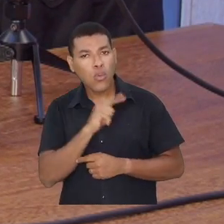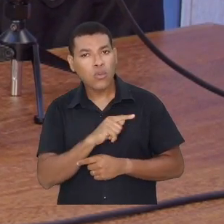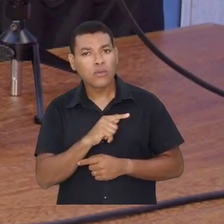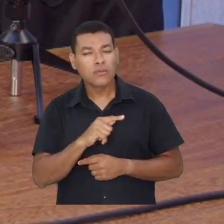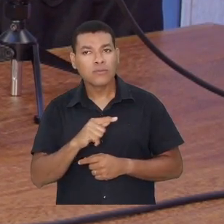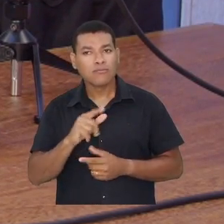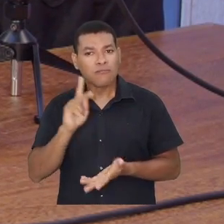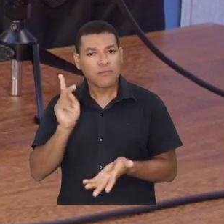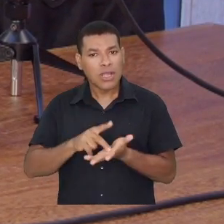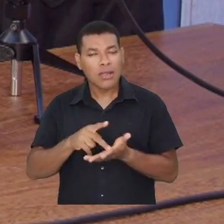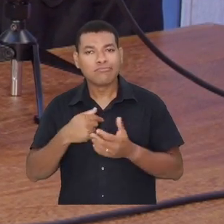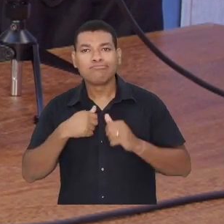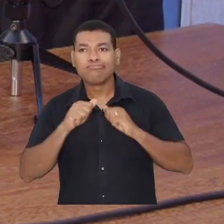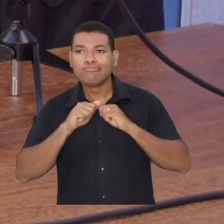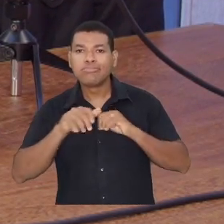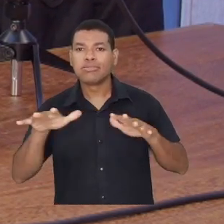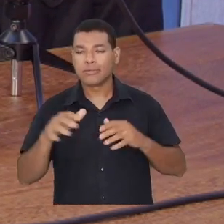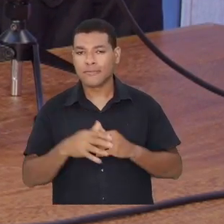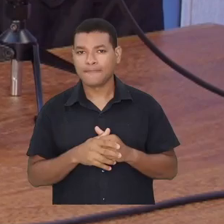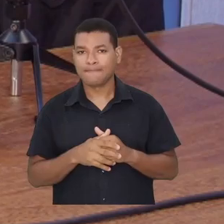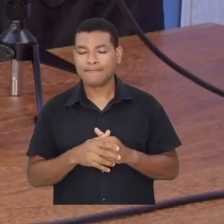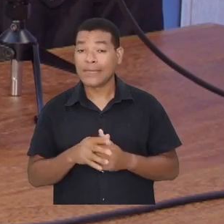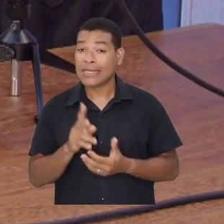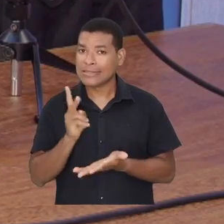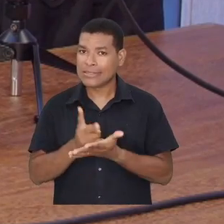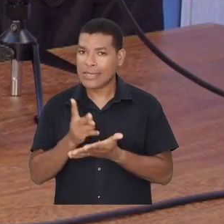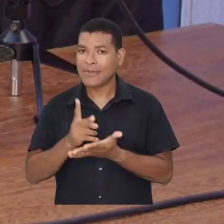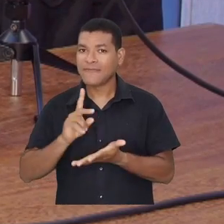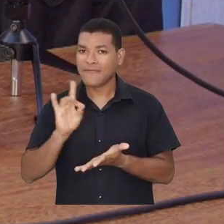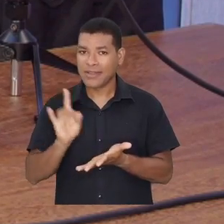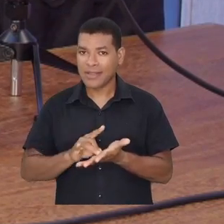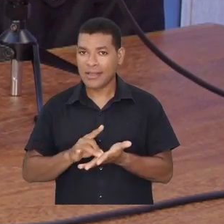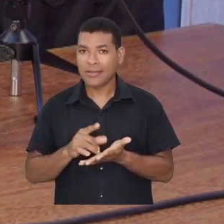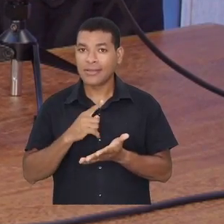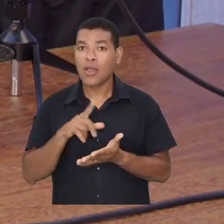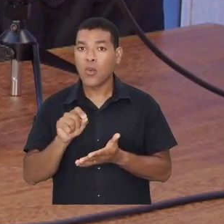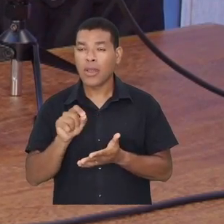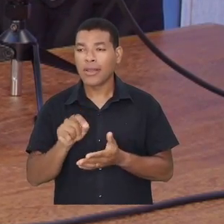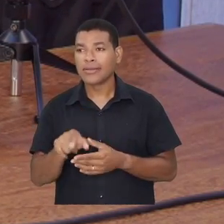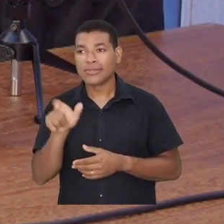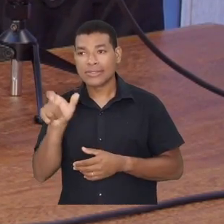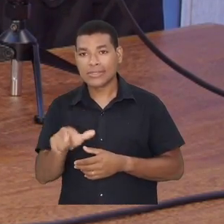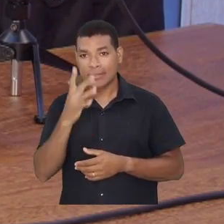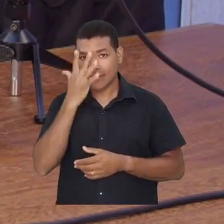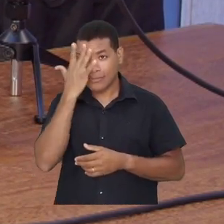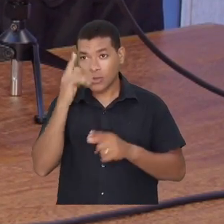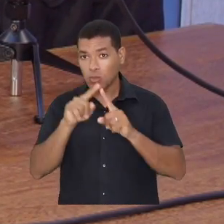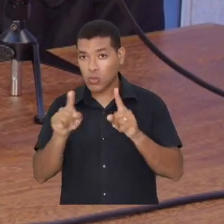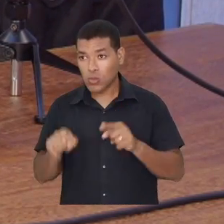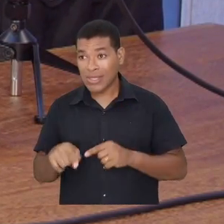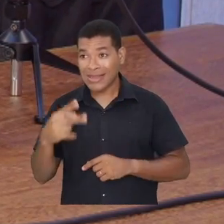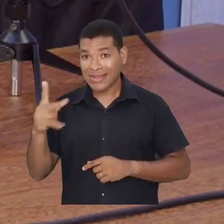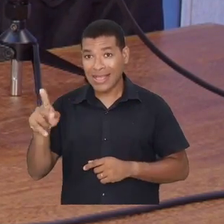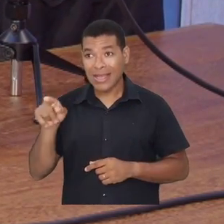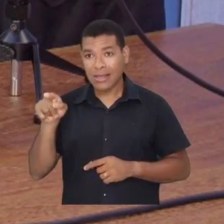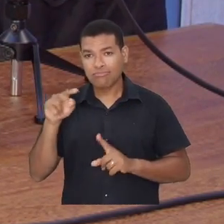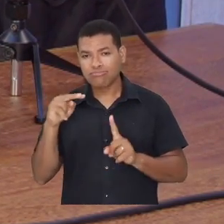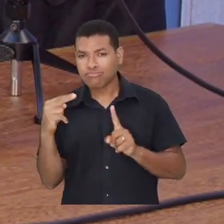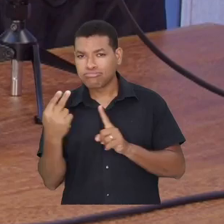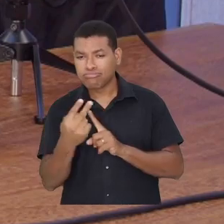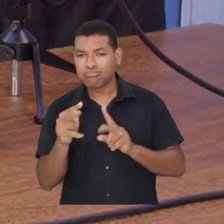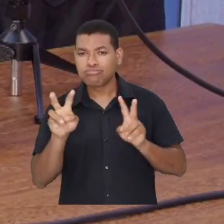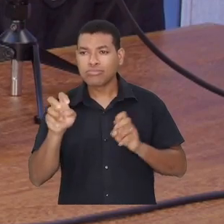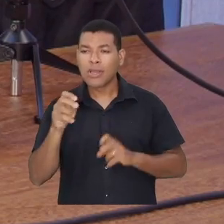essa verdade? Uhum. Né? Então, claro, sempre trazendo a verdade, sempre trazendo a visão da pessoa também sobre